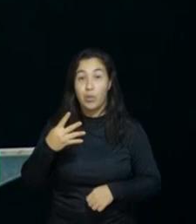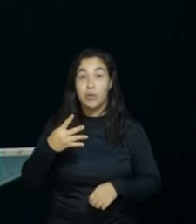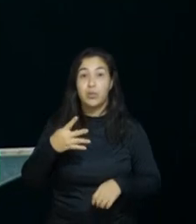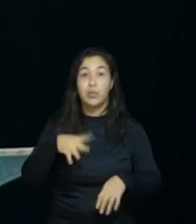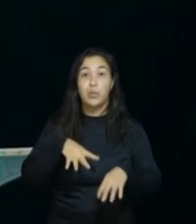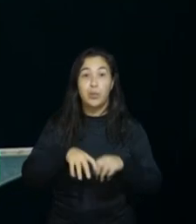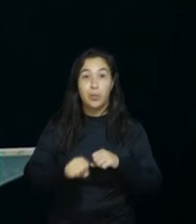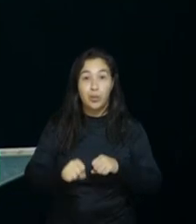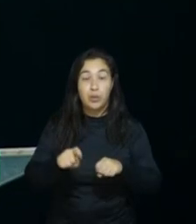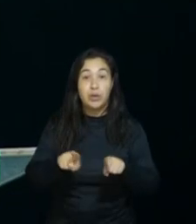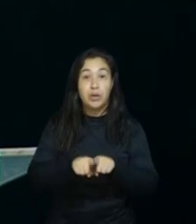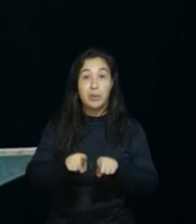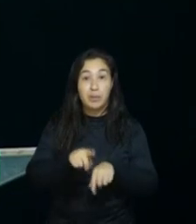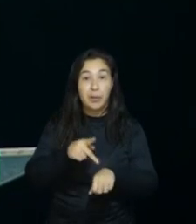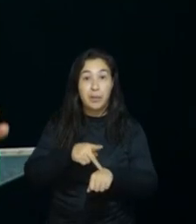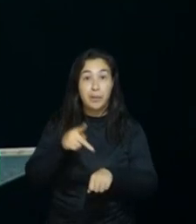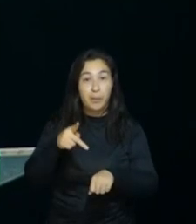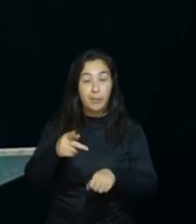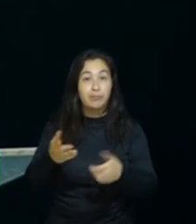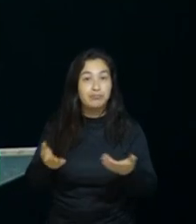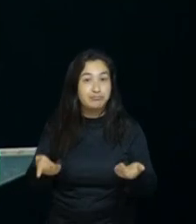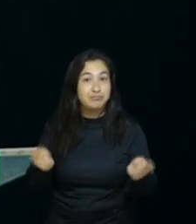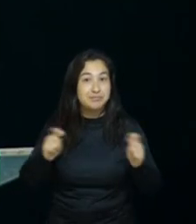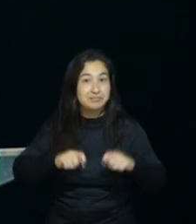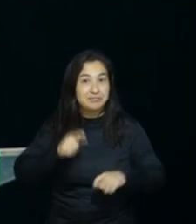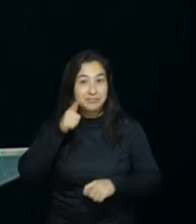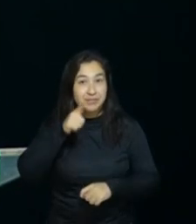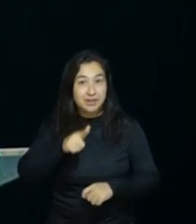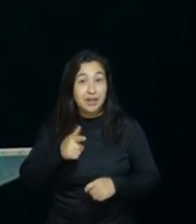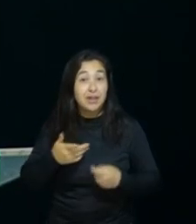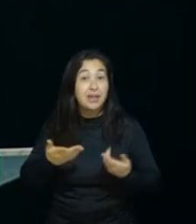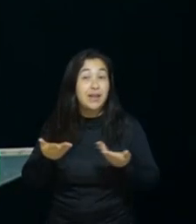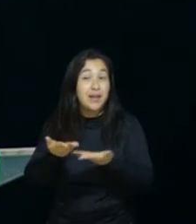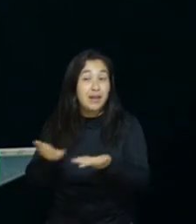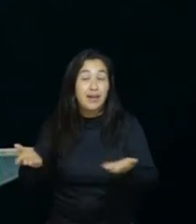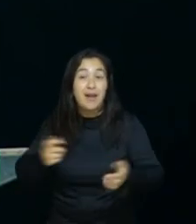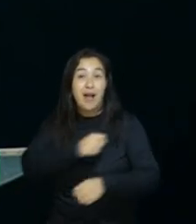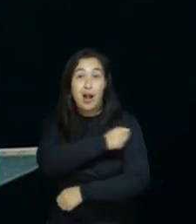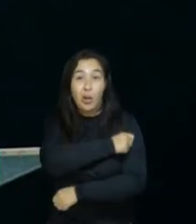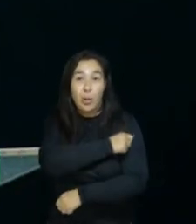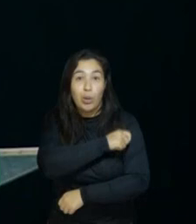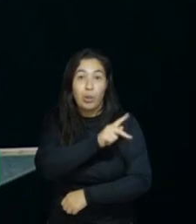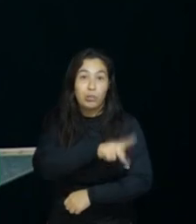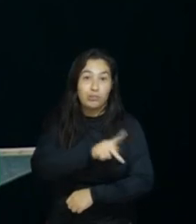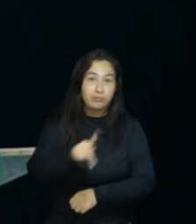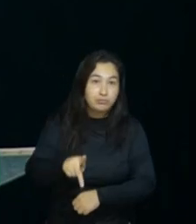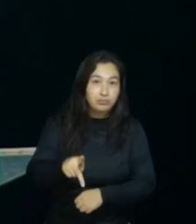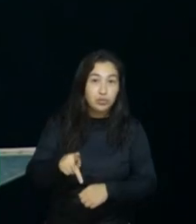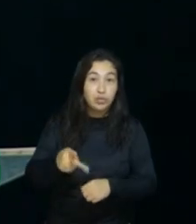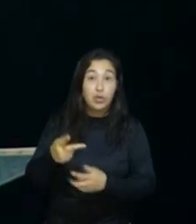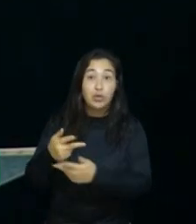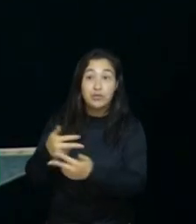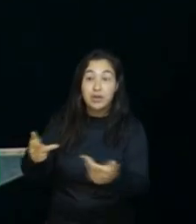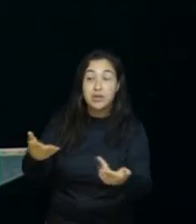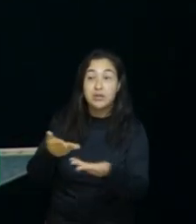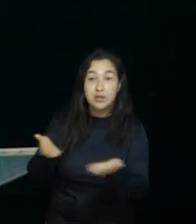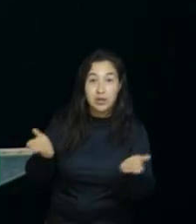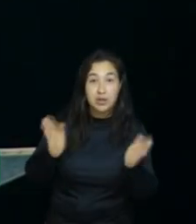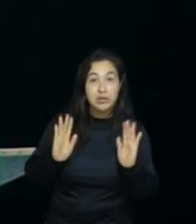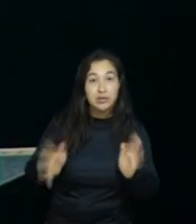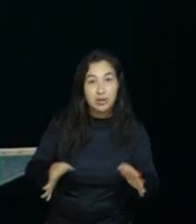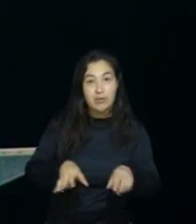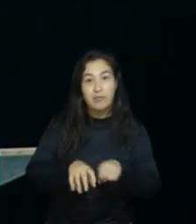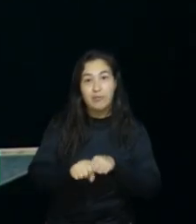de pós-graduação em estricto senso. E aí envolvendo alunos, professores, muitos já formados